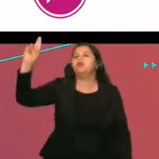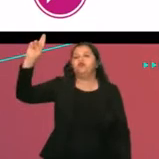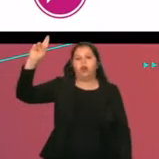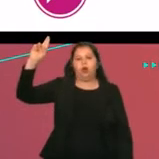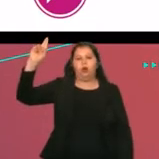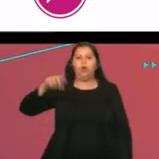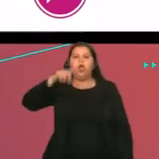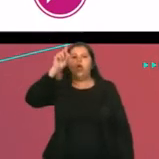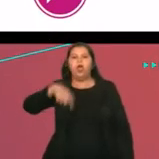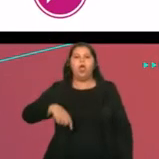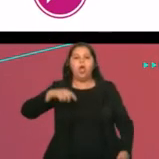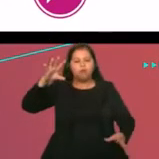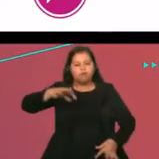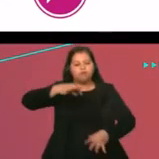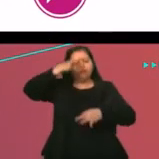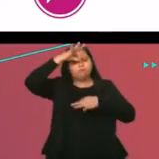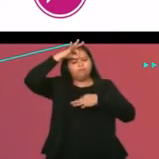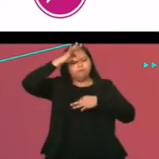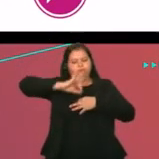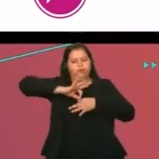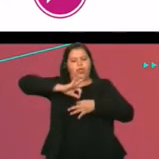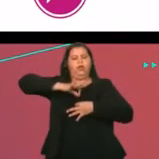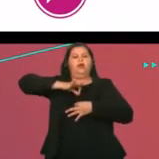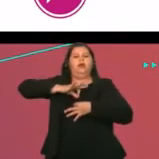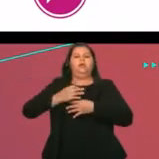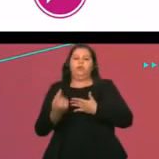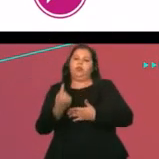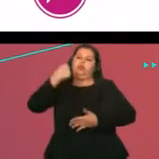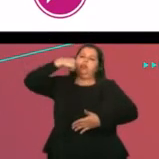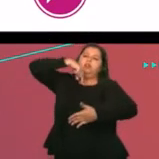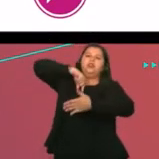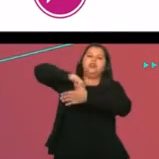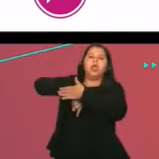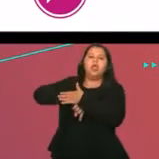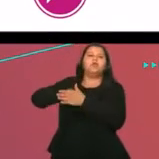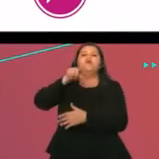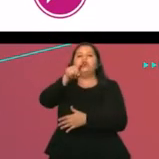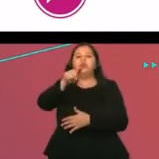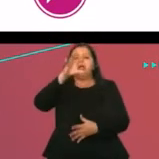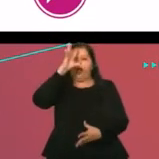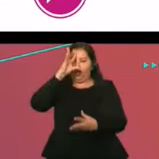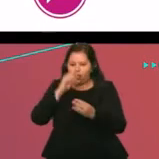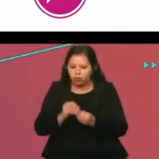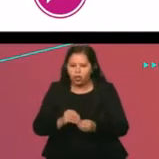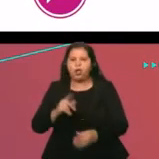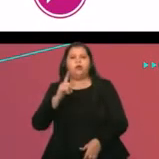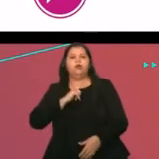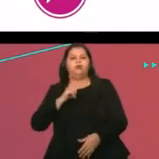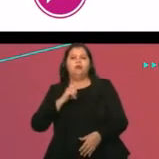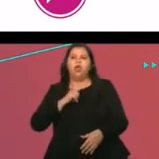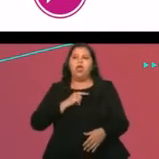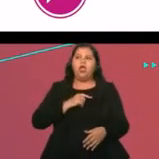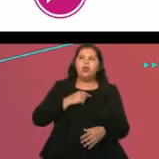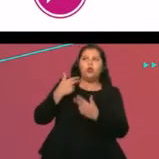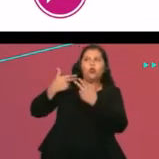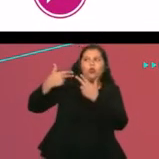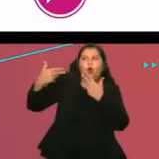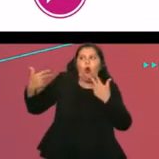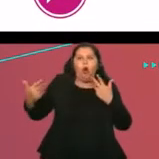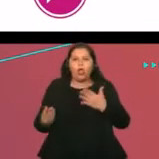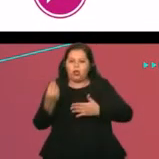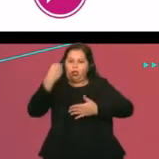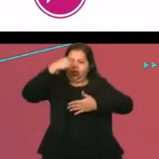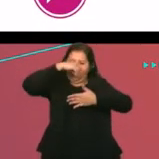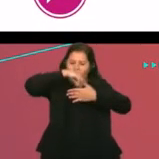eu tô falando da espiritualidade a tendência você achar que tem alguma coisa além do seu dia a dia lá